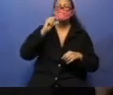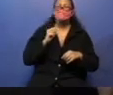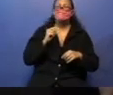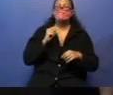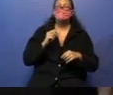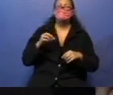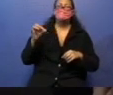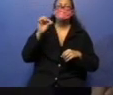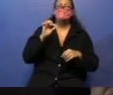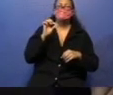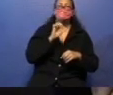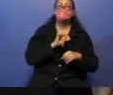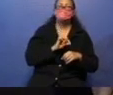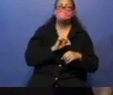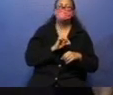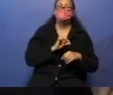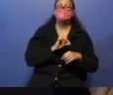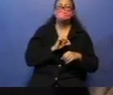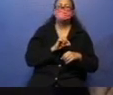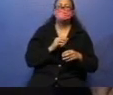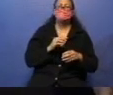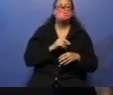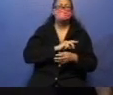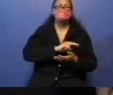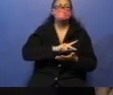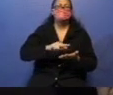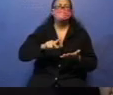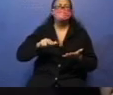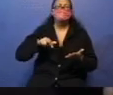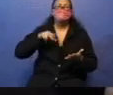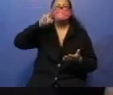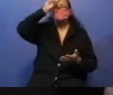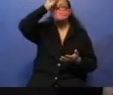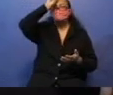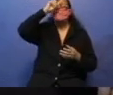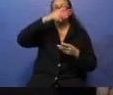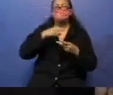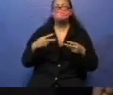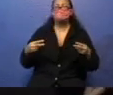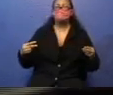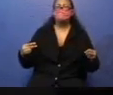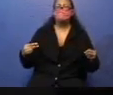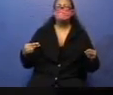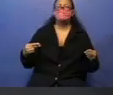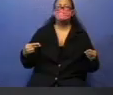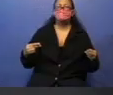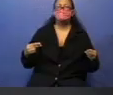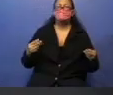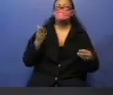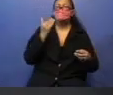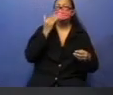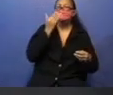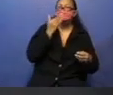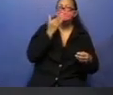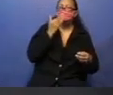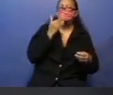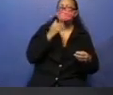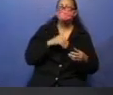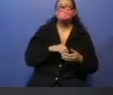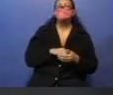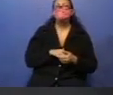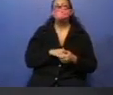varejeira. Vocês vão lembrar de um monte de inseto que eles vêm atrás dos alimentos. São as pragas